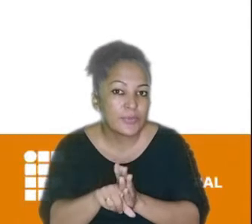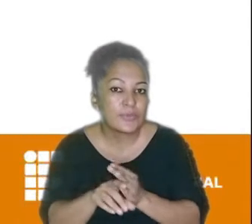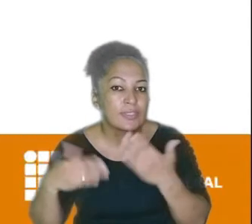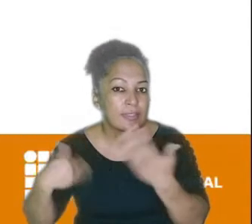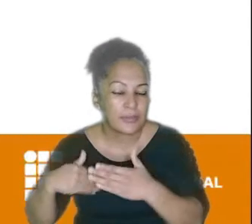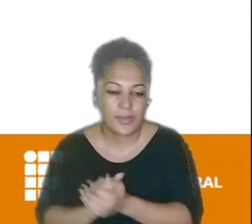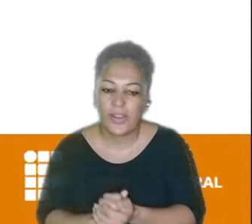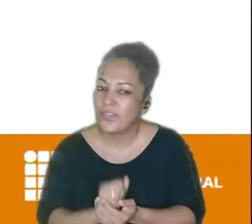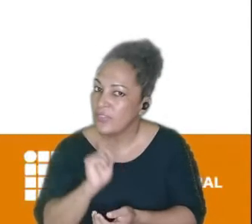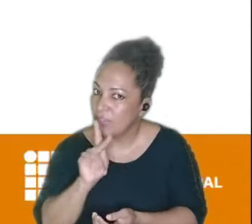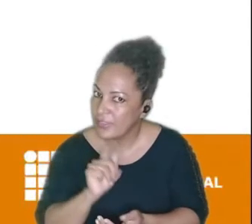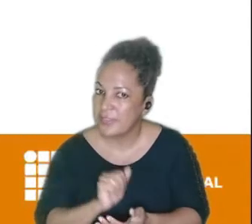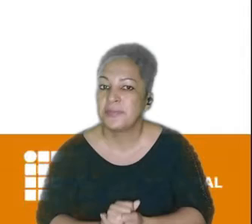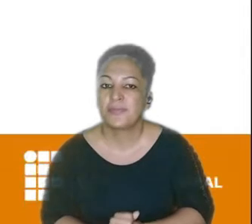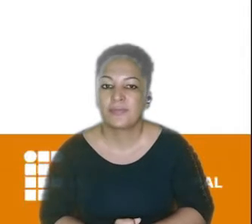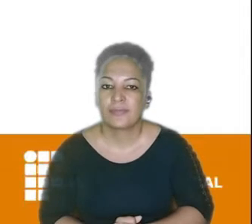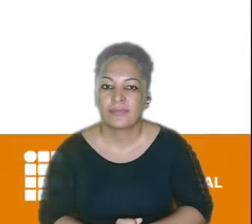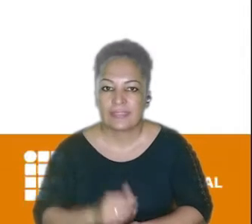de dados, tá bom? Muito bem.